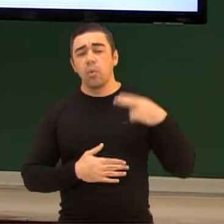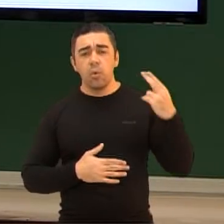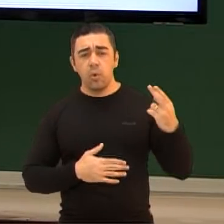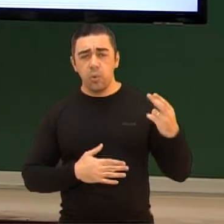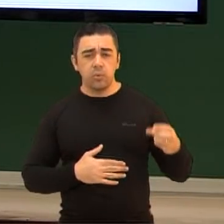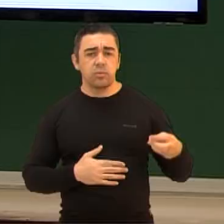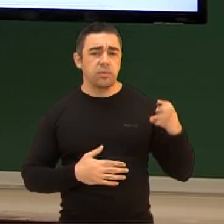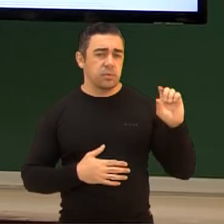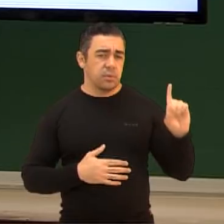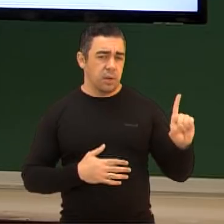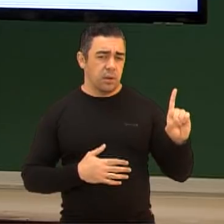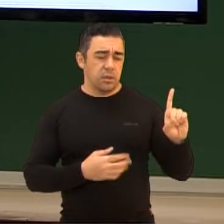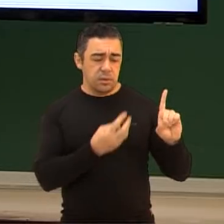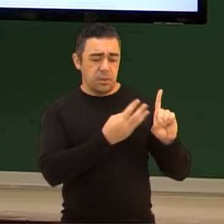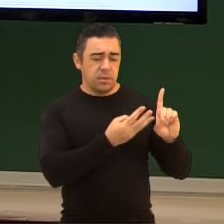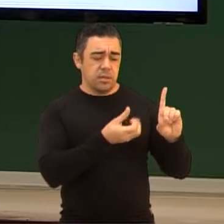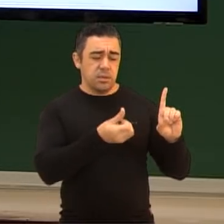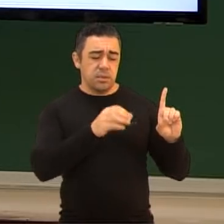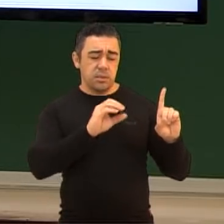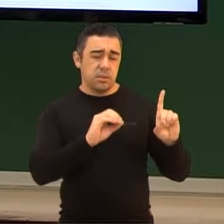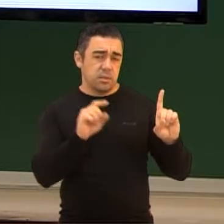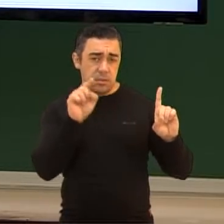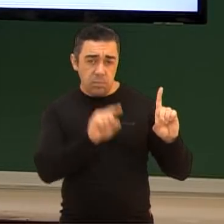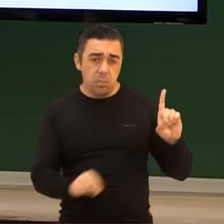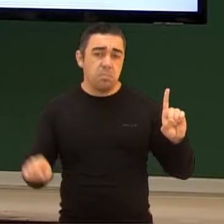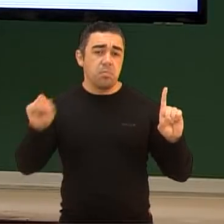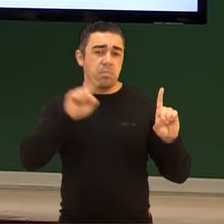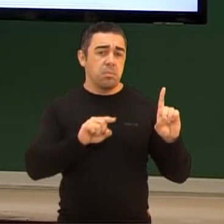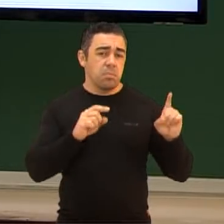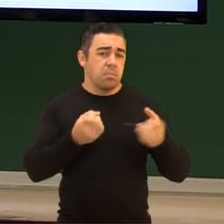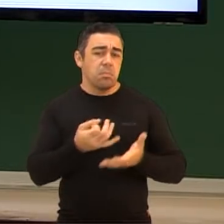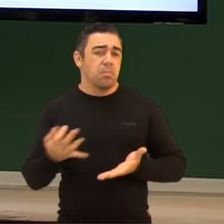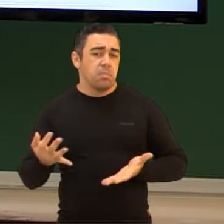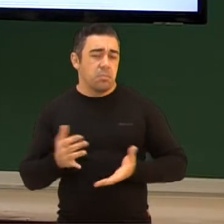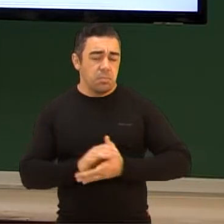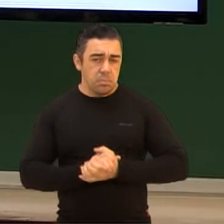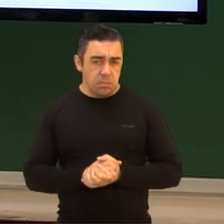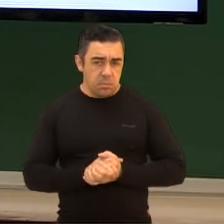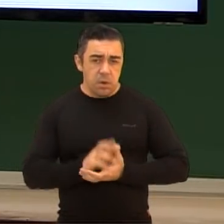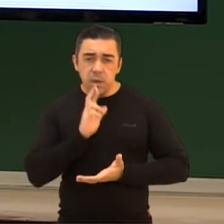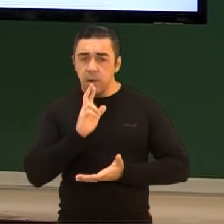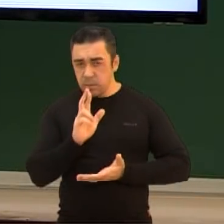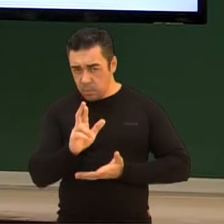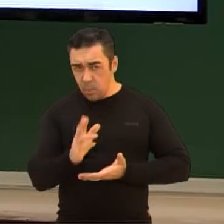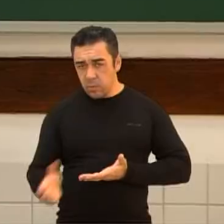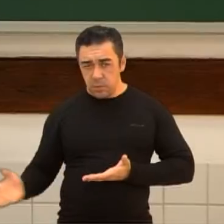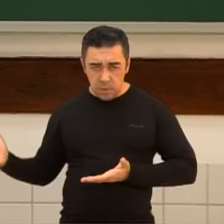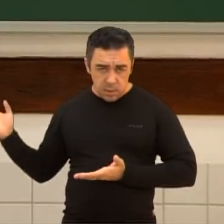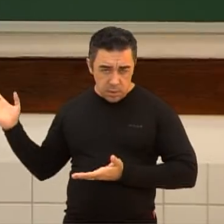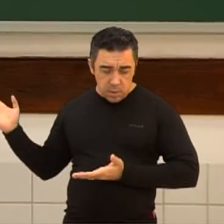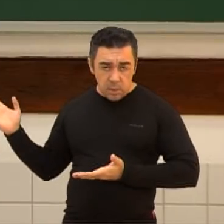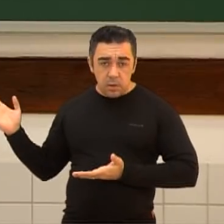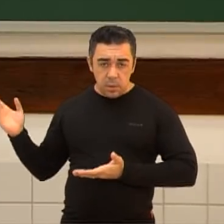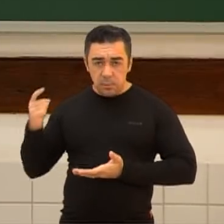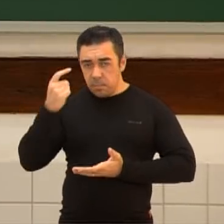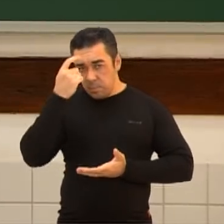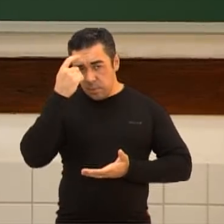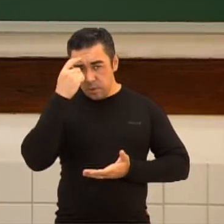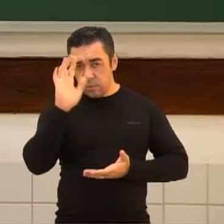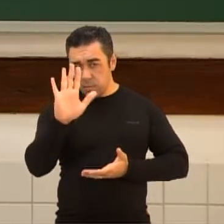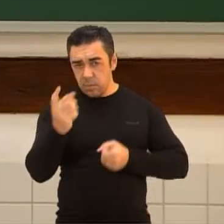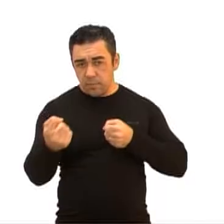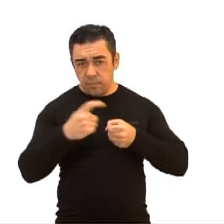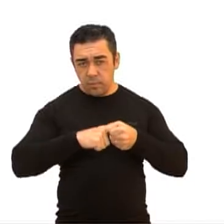Ou esse giro é de uma volta completa, de 360 graus? Resolvam lá, dêem uma pensadinha que nós